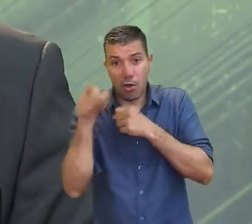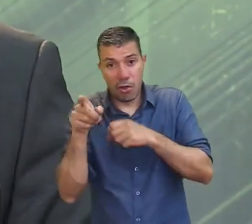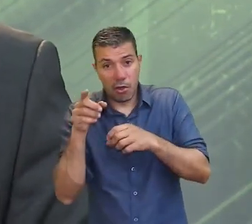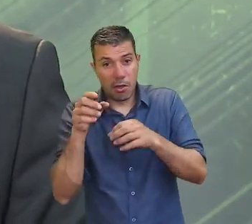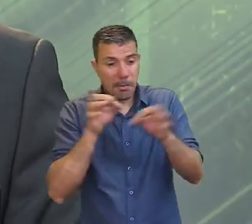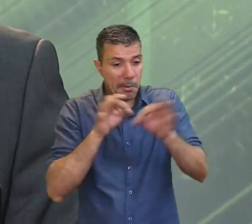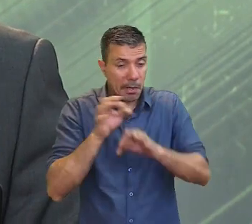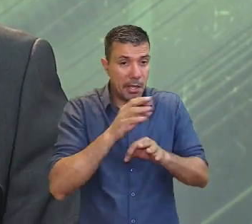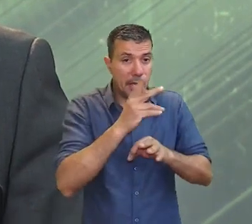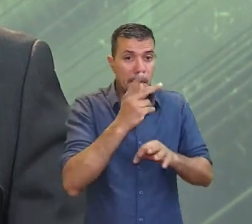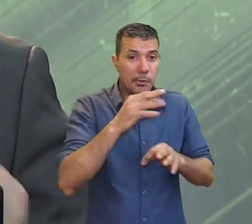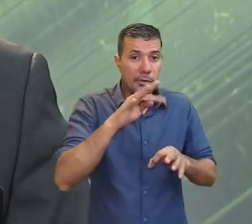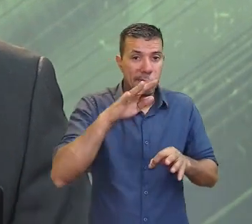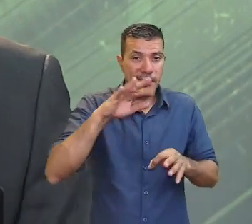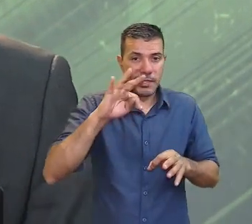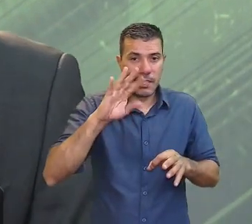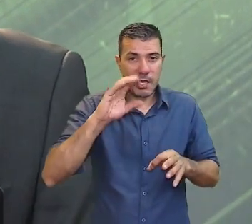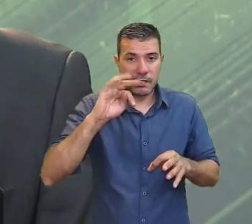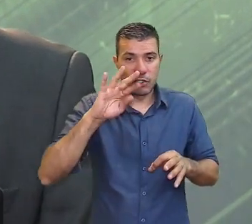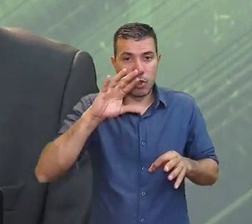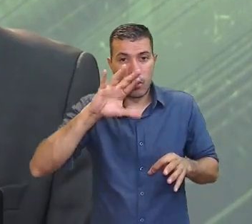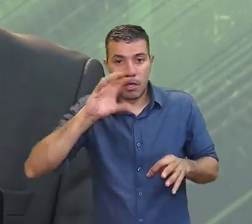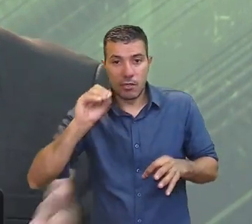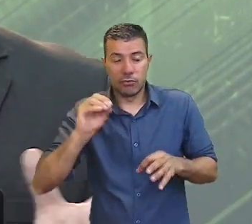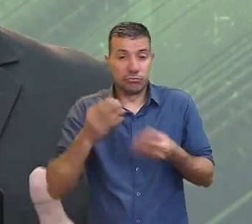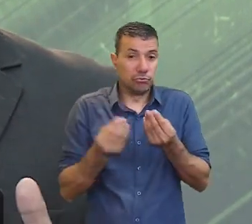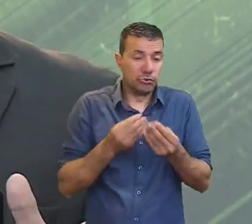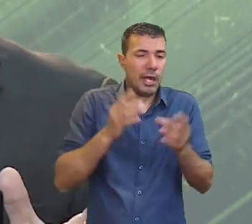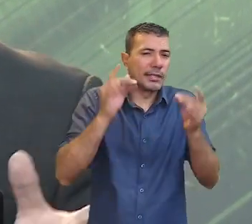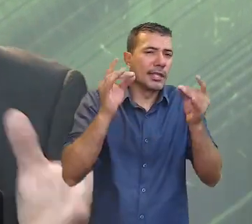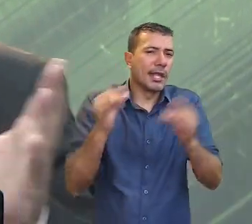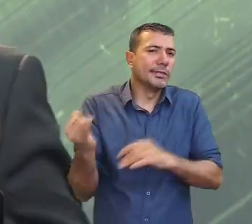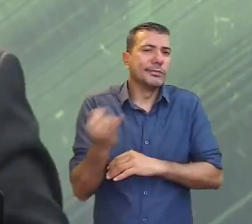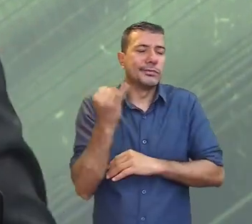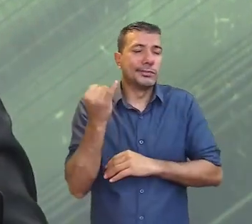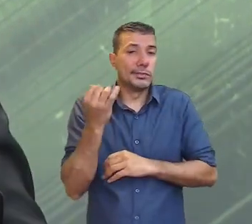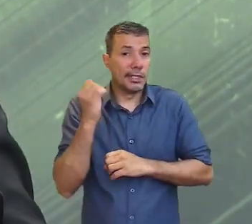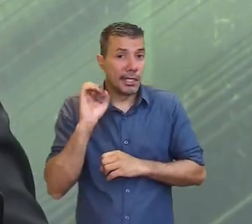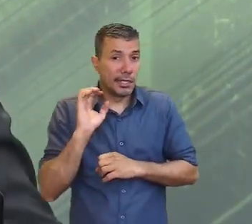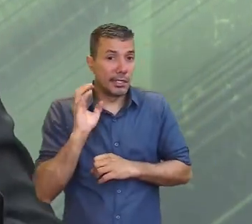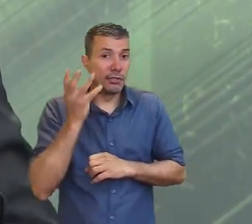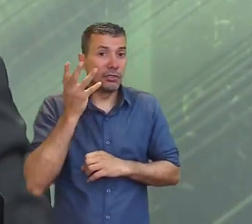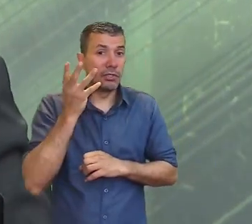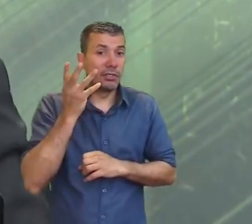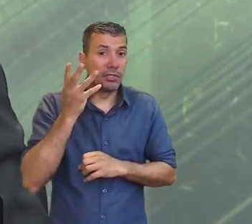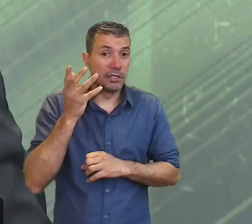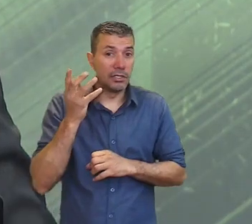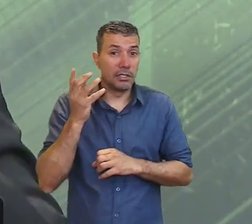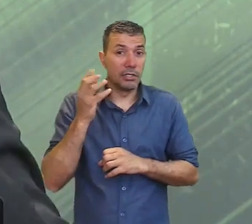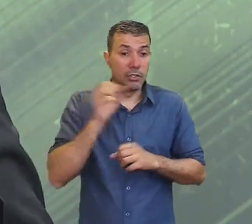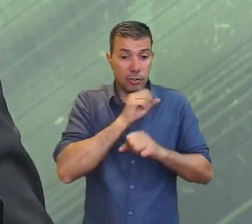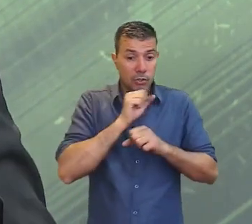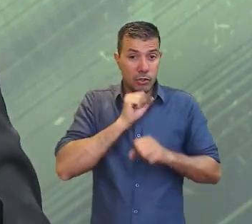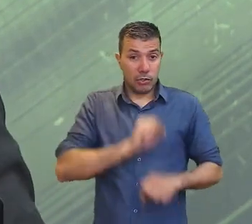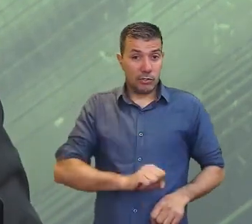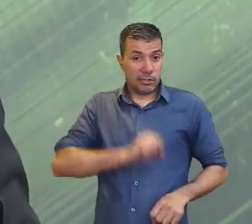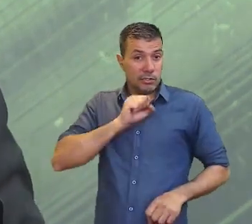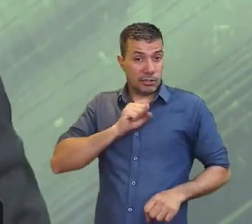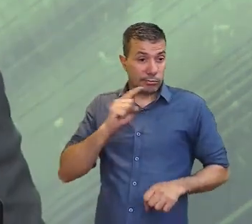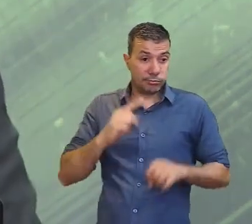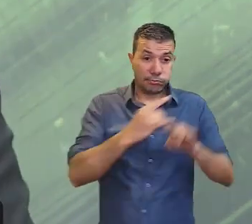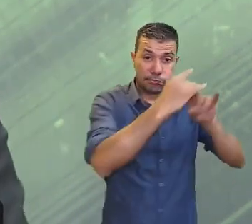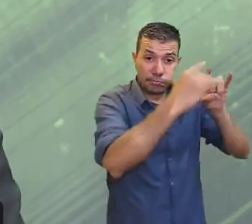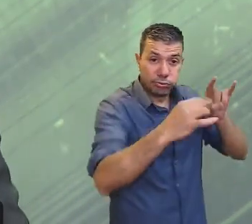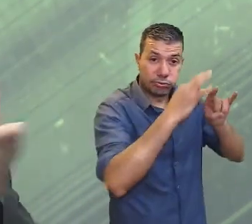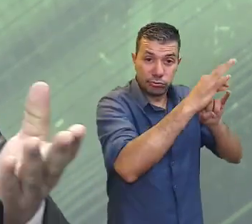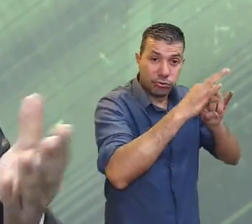o propiciatório, como fizera com o sangue do novilho. Um outro detalhe importante, que depois disso o sacerdote voltava para o pátio e abençoava